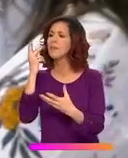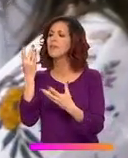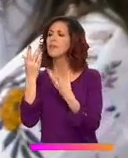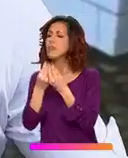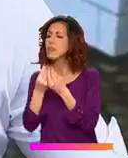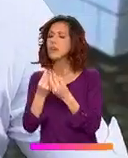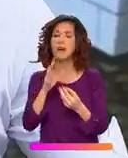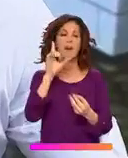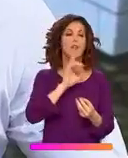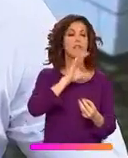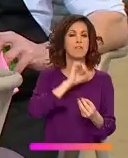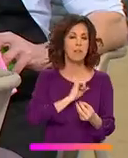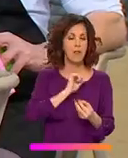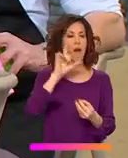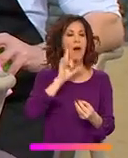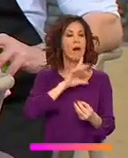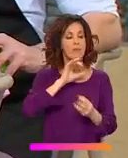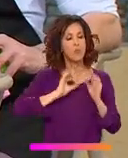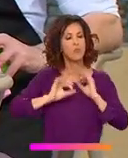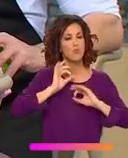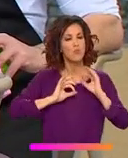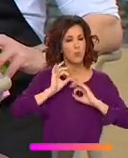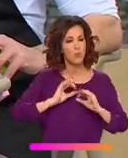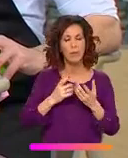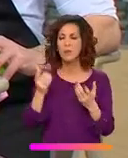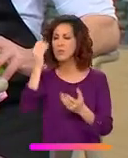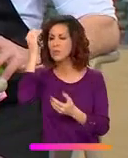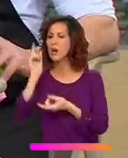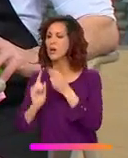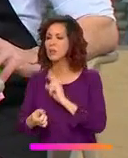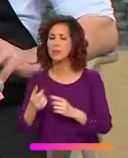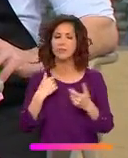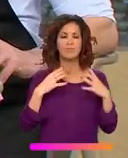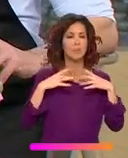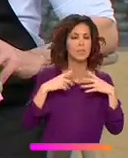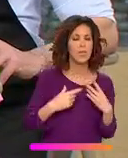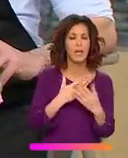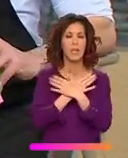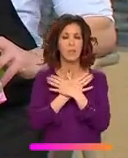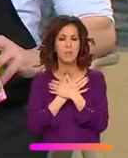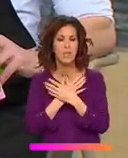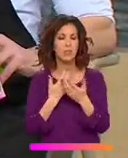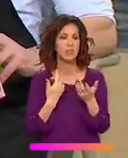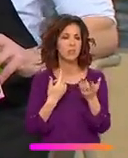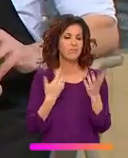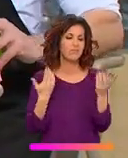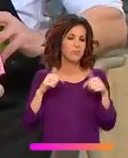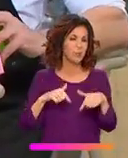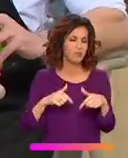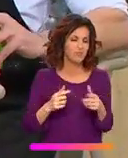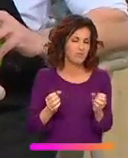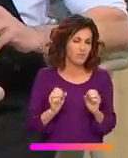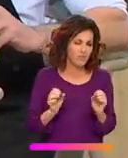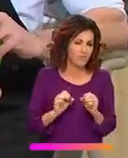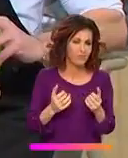Das amigas, porque nós íamos às excursões, às planadas, passeios, e agora não temos ido. Pronto, mas hoje já abriram as planadas, hoje já pode vir